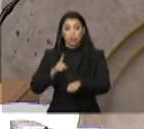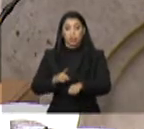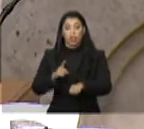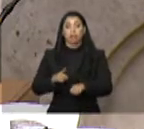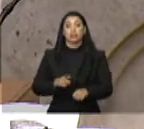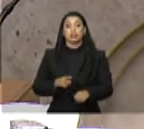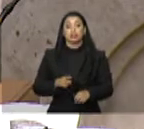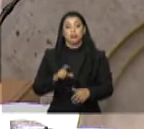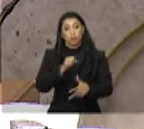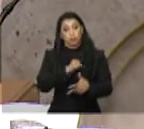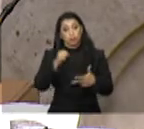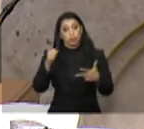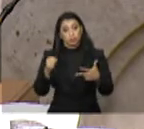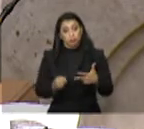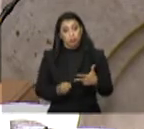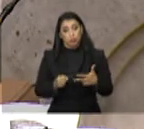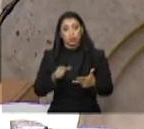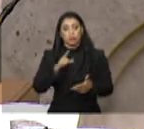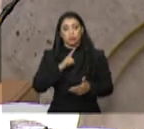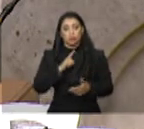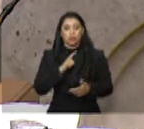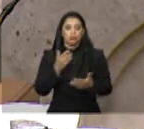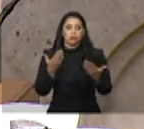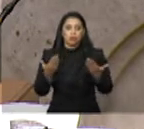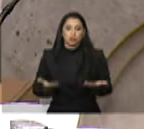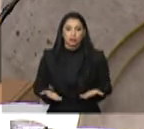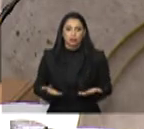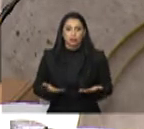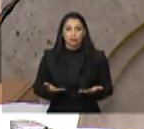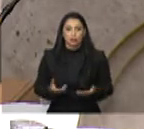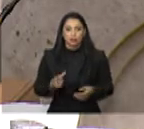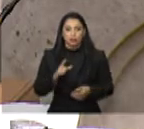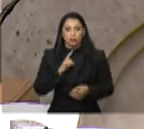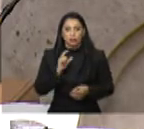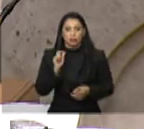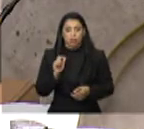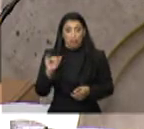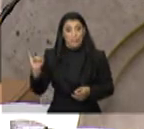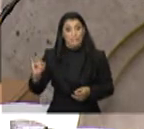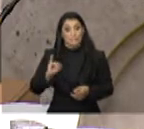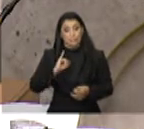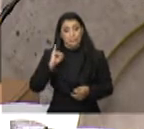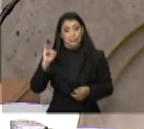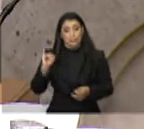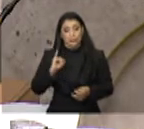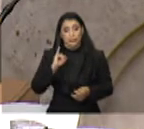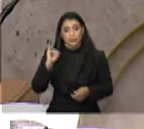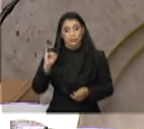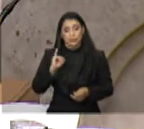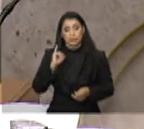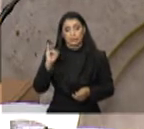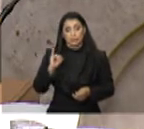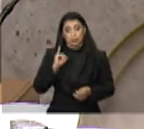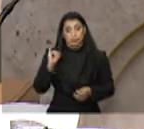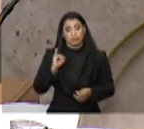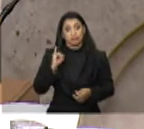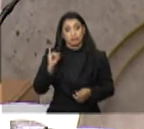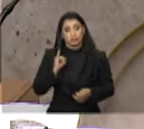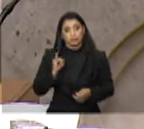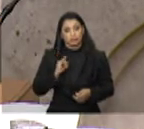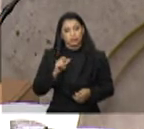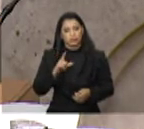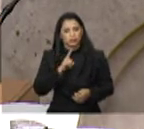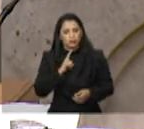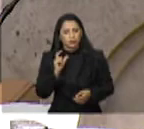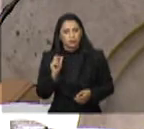público de todo desnecessário enfatizar a importância da educação pressuposto